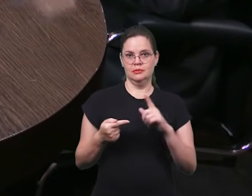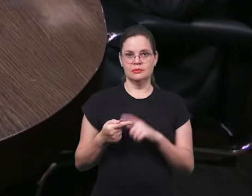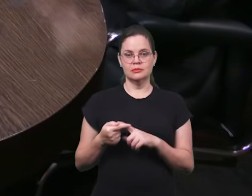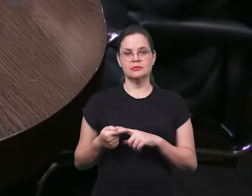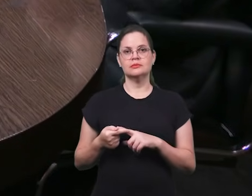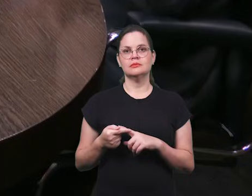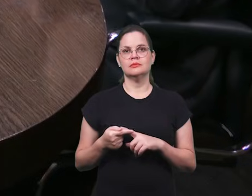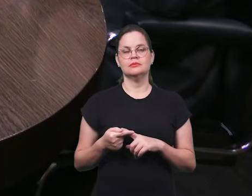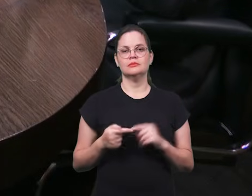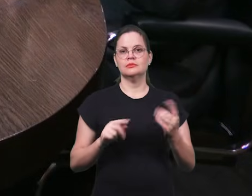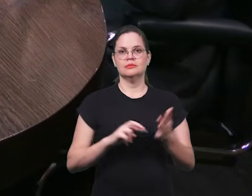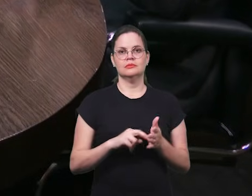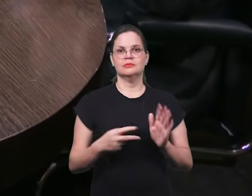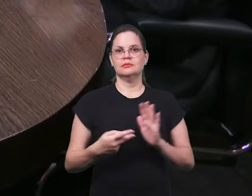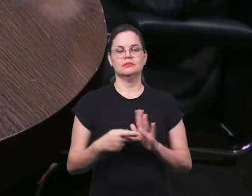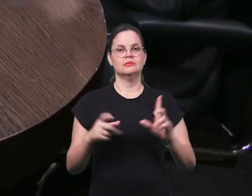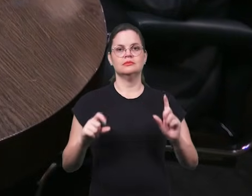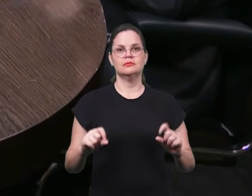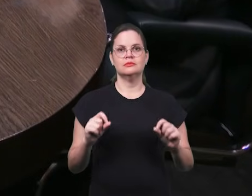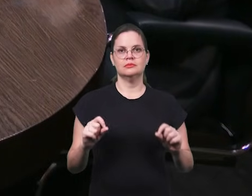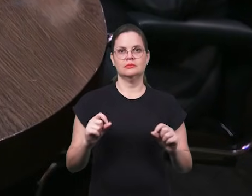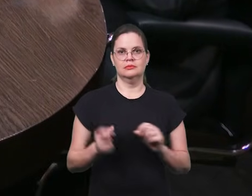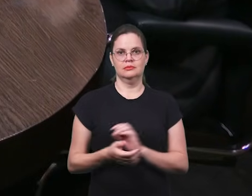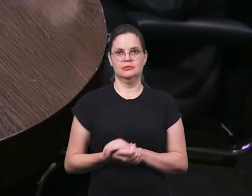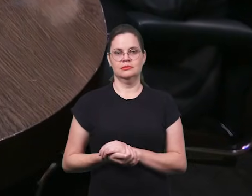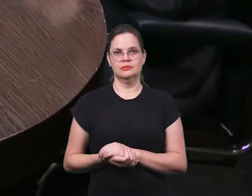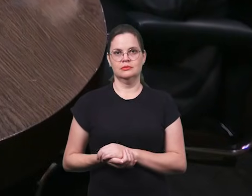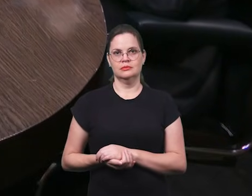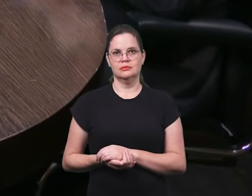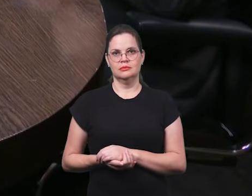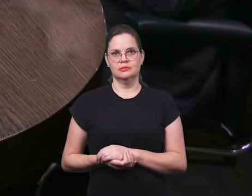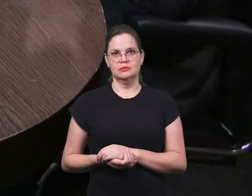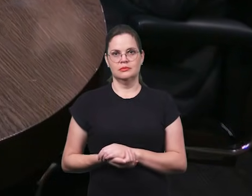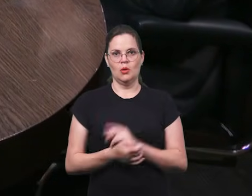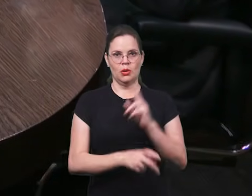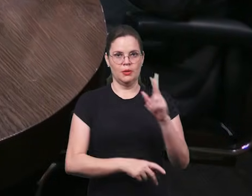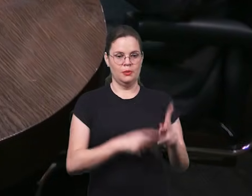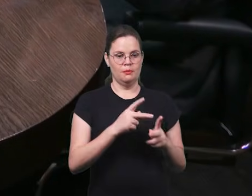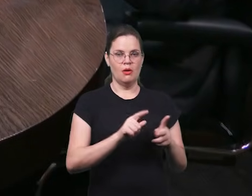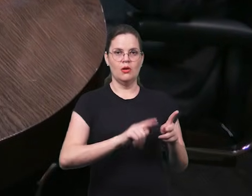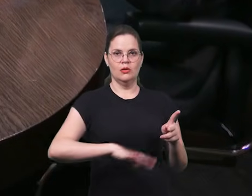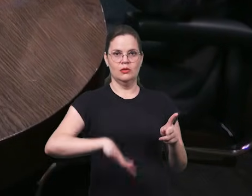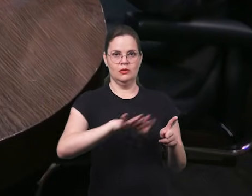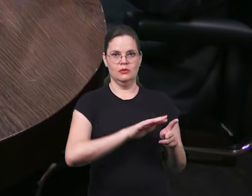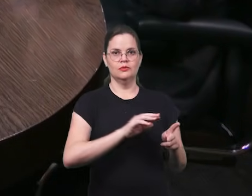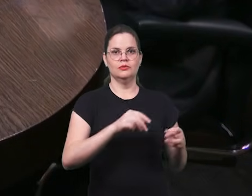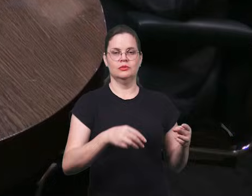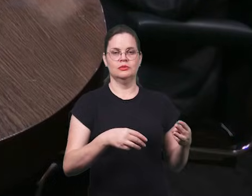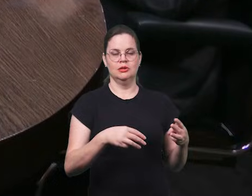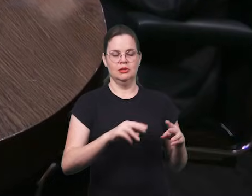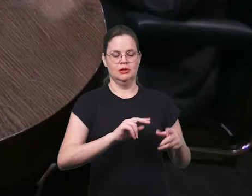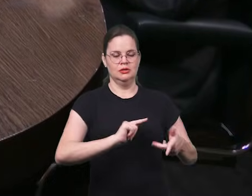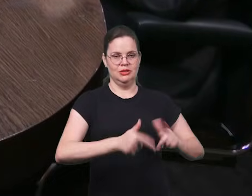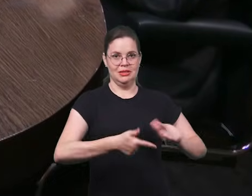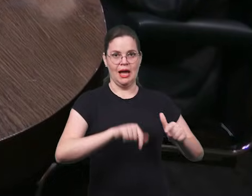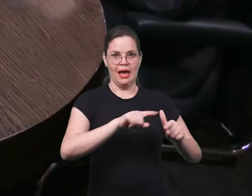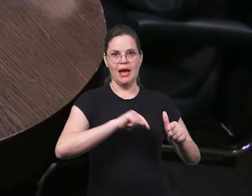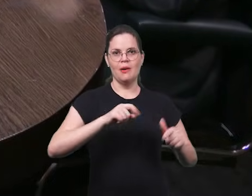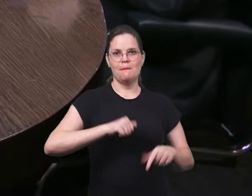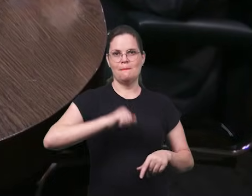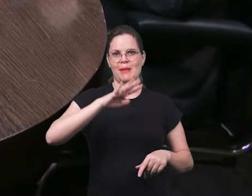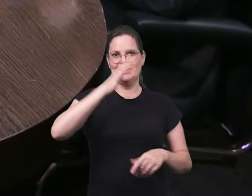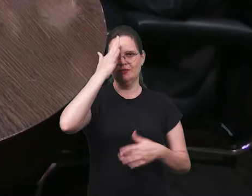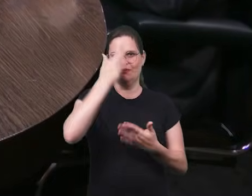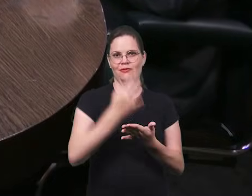a grande instituição de fé do povo hebreu, né? Então, quando lá